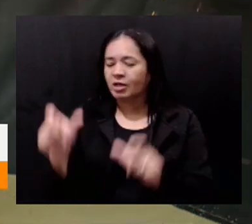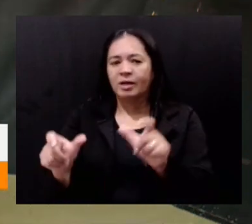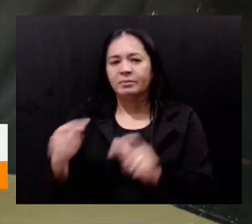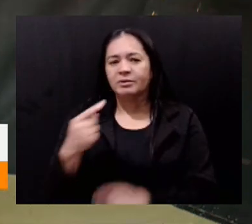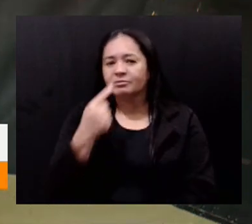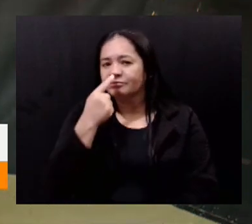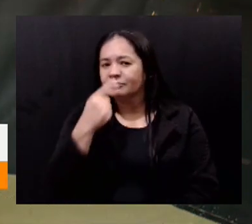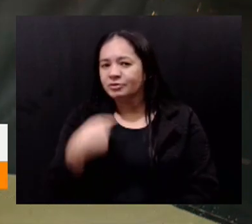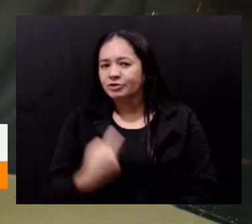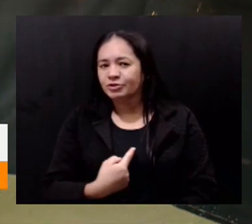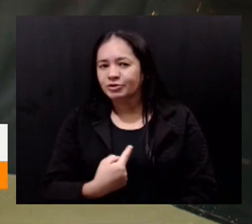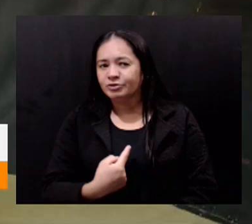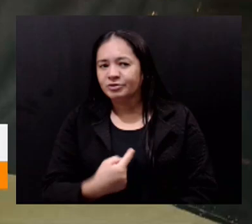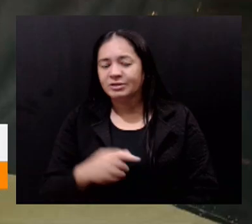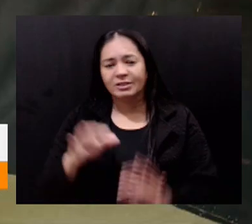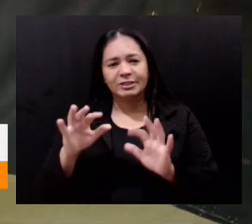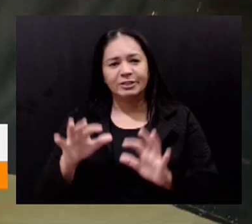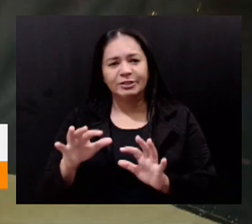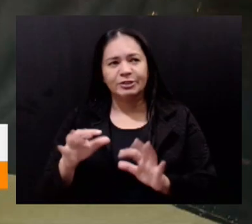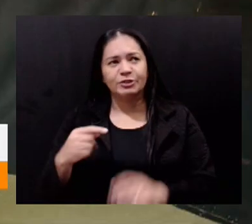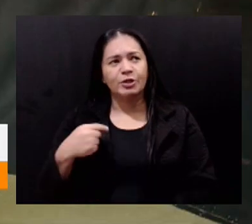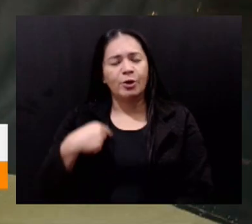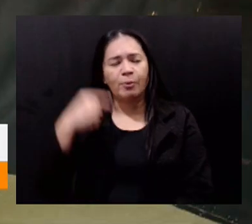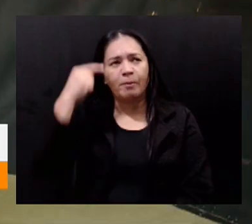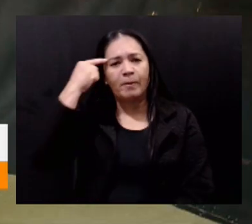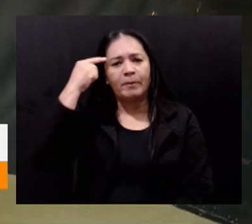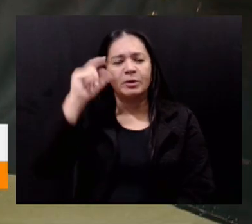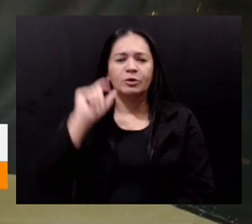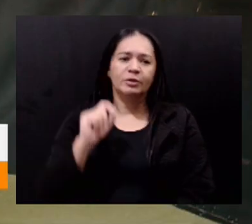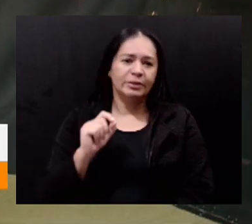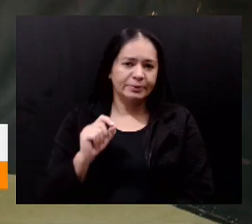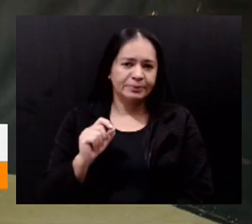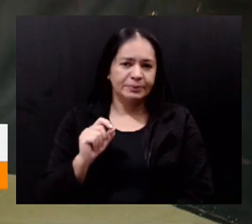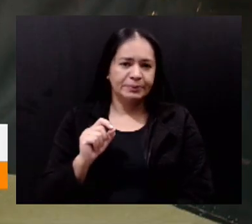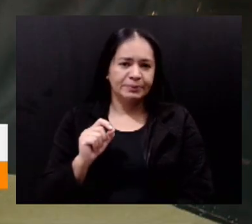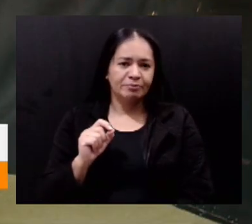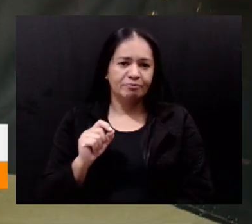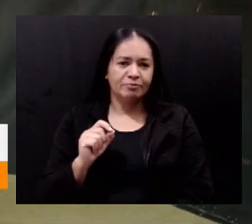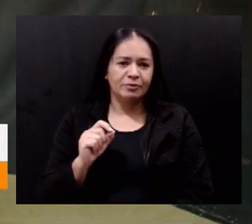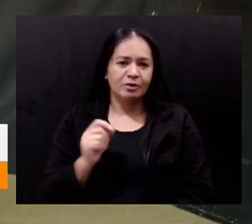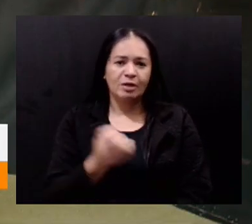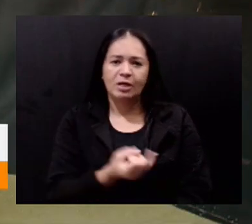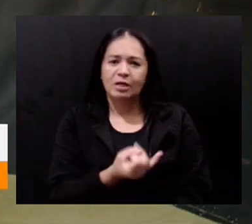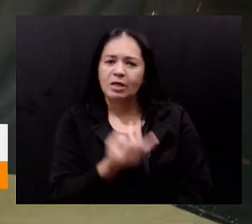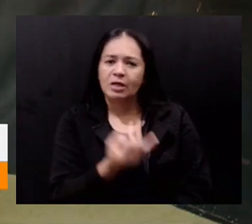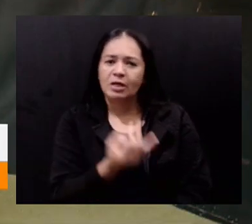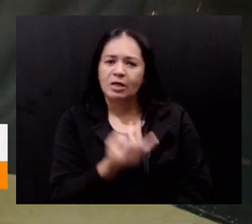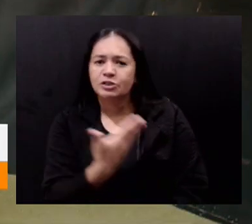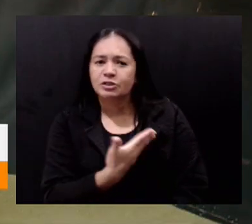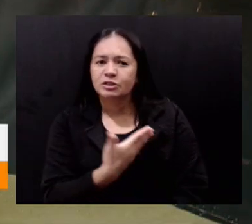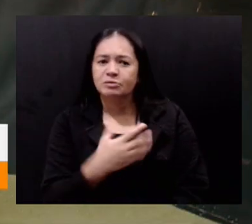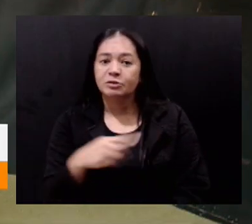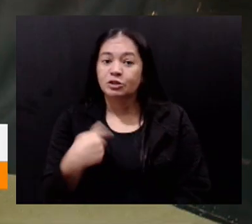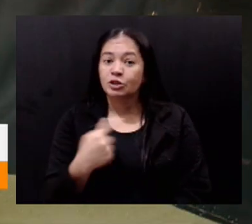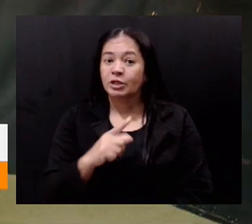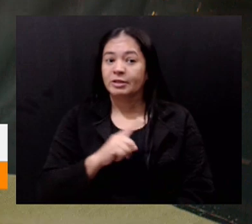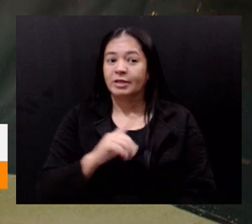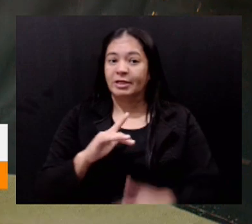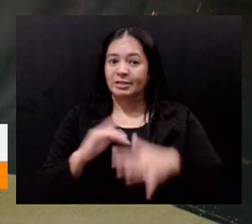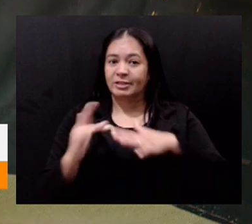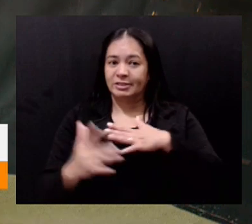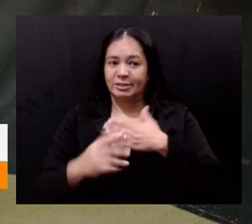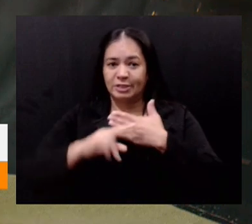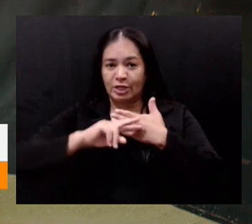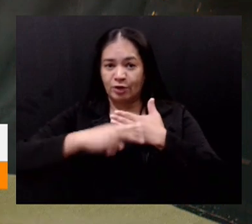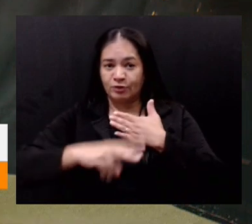Isso levanta uma reflexão importante, será que a quantidade de amigos que a gente tem nas redes reflete na qualidade das